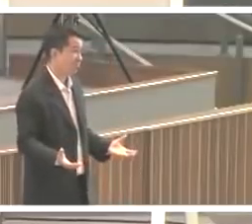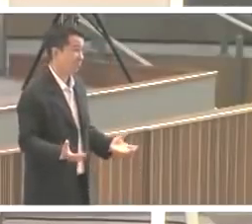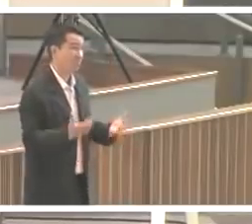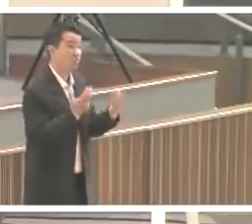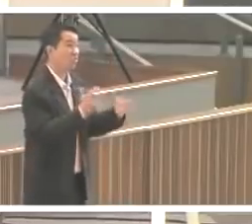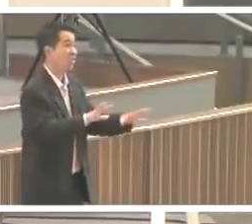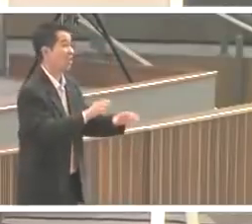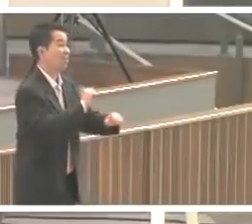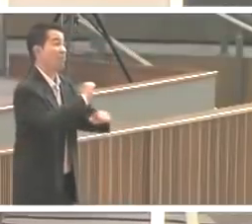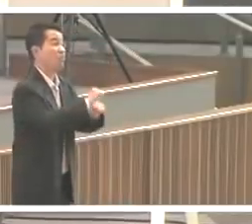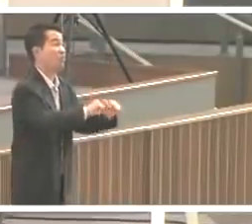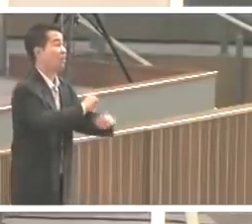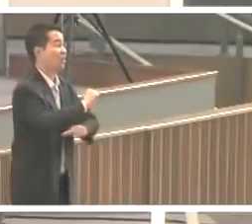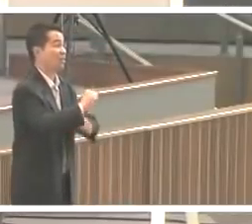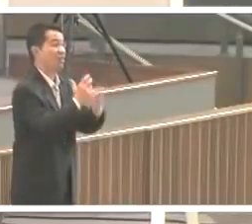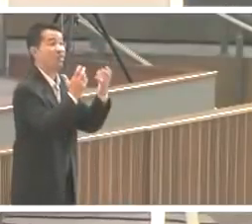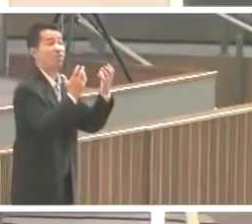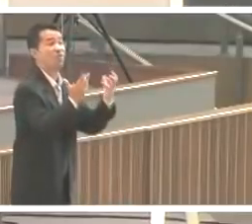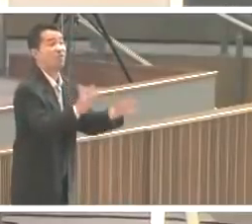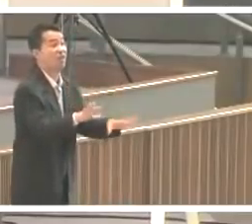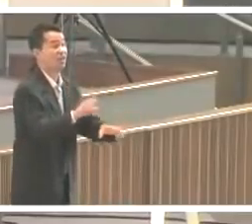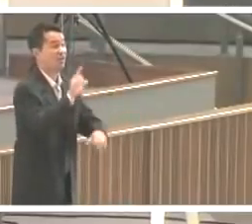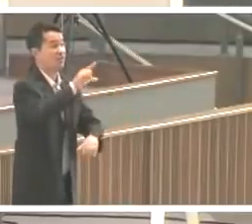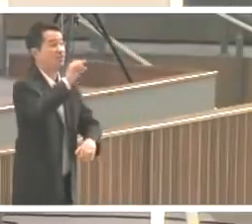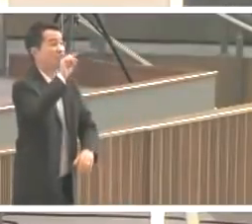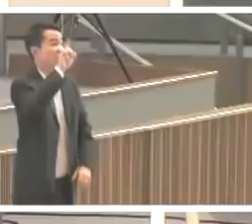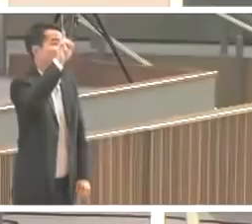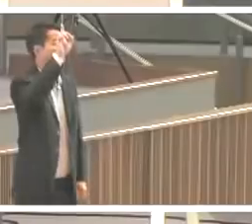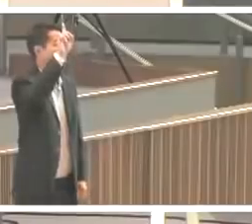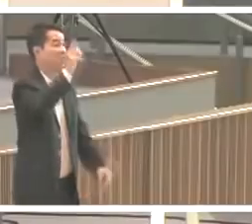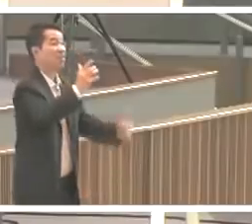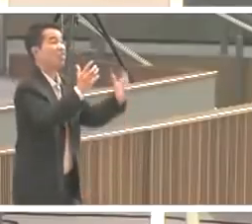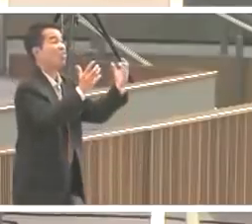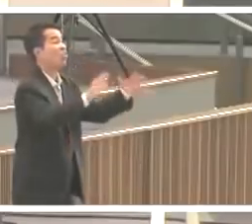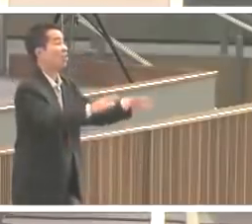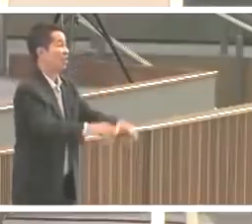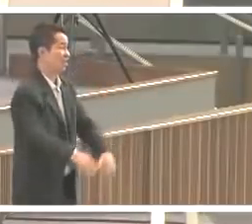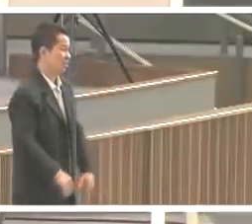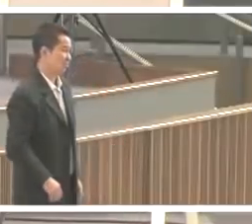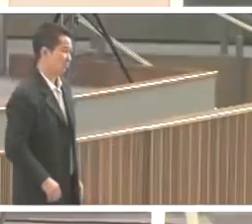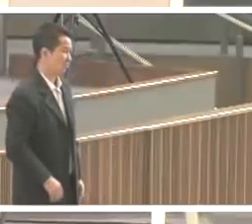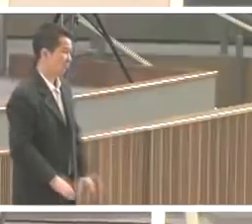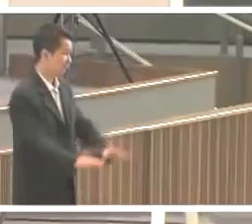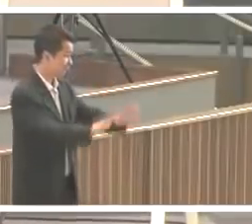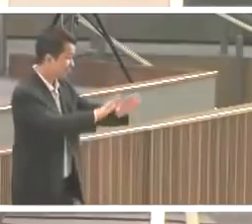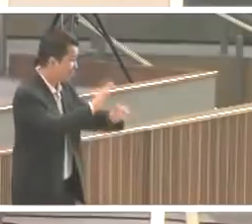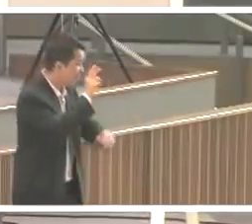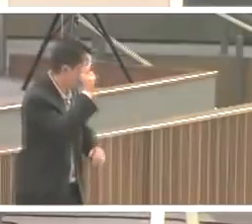casal, e esse casal estava vivendo em adultério.